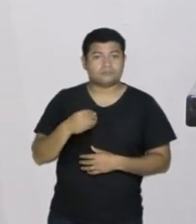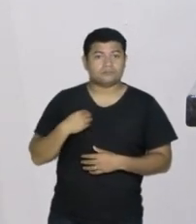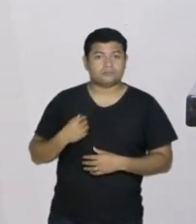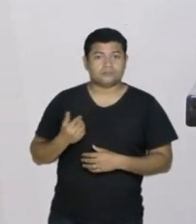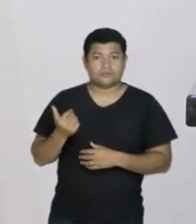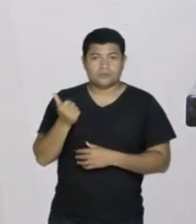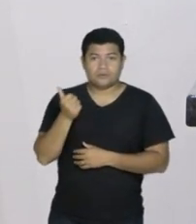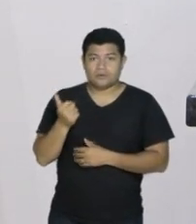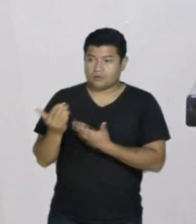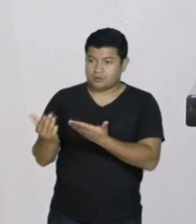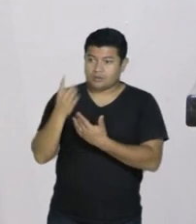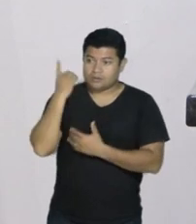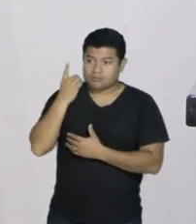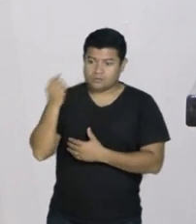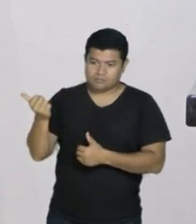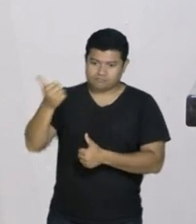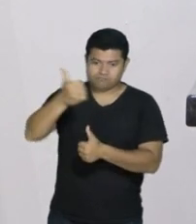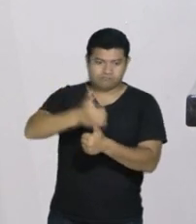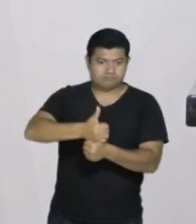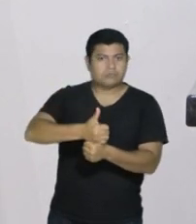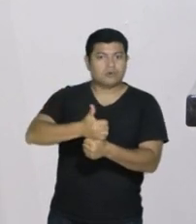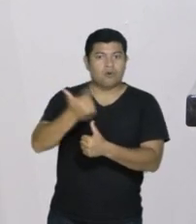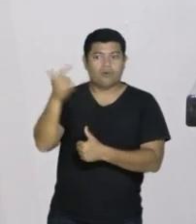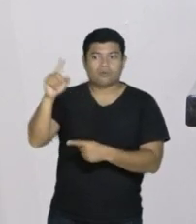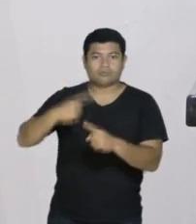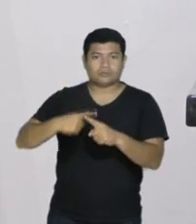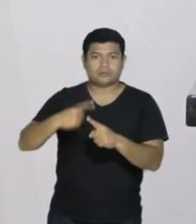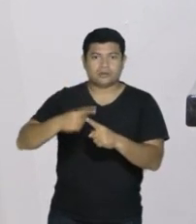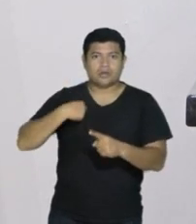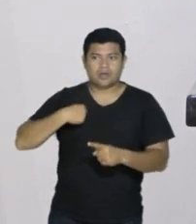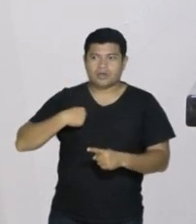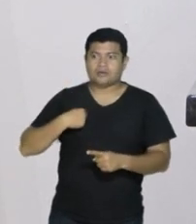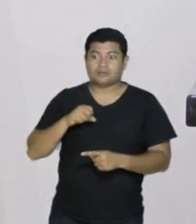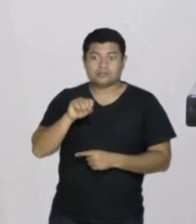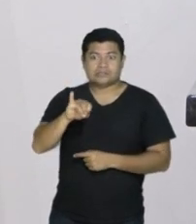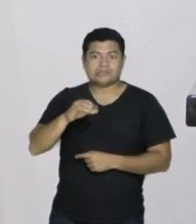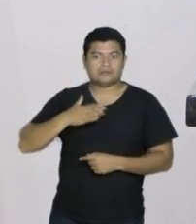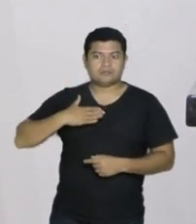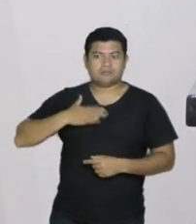estava assumindo a minha vaga aqui porque eu estaria na cadeia